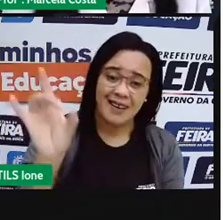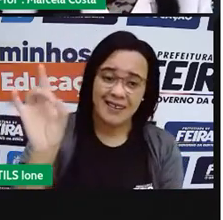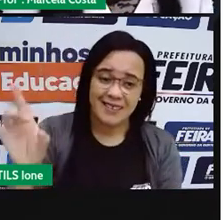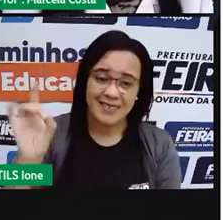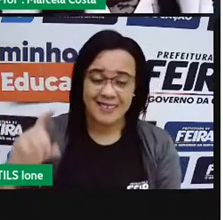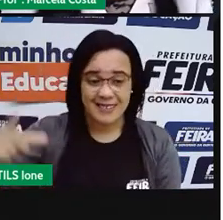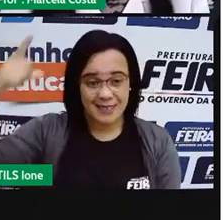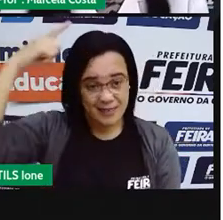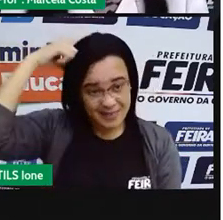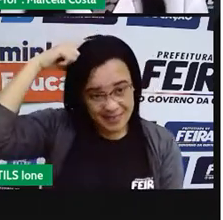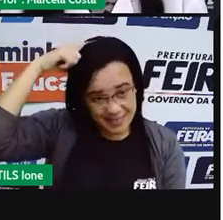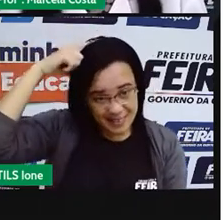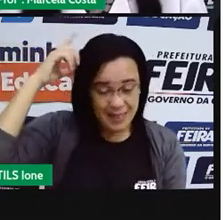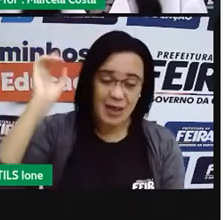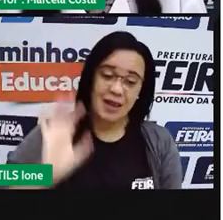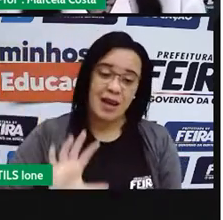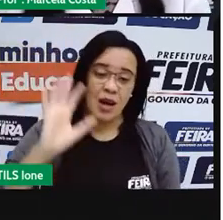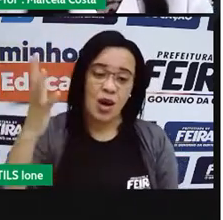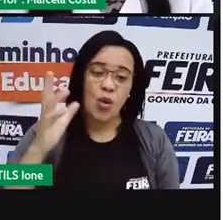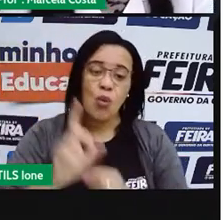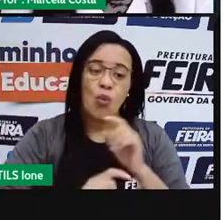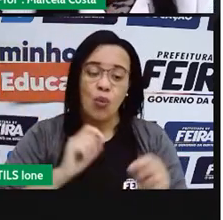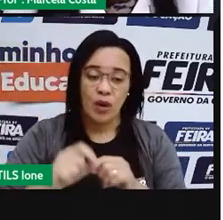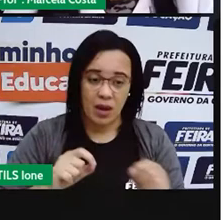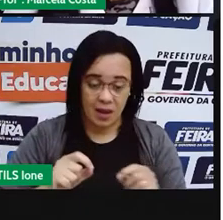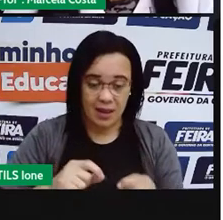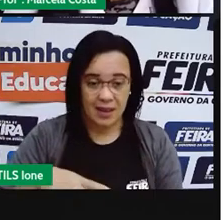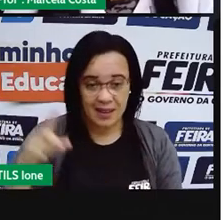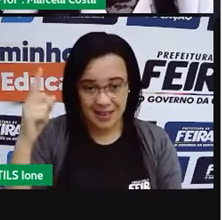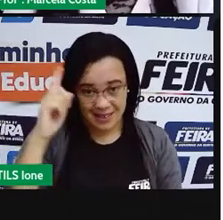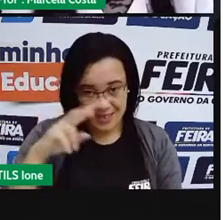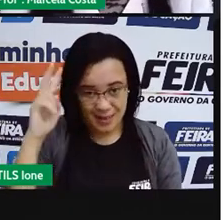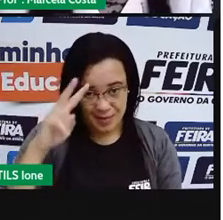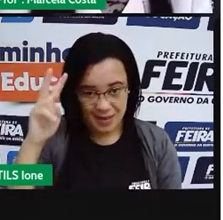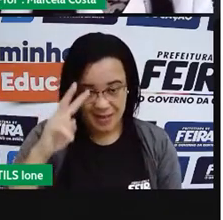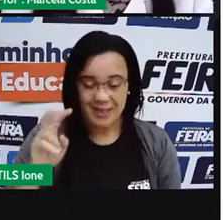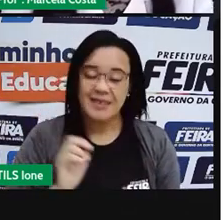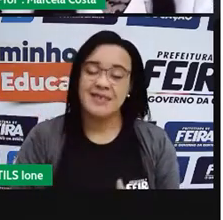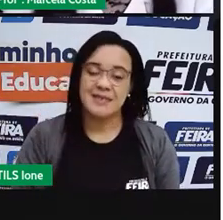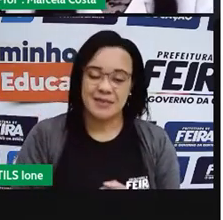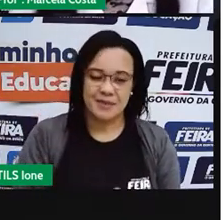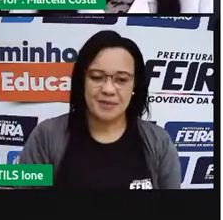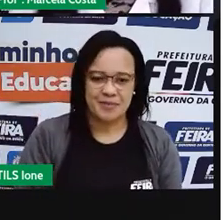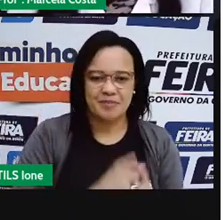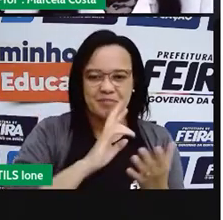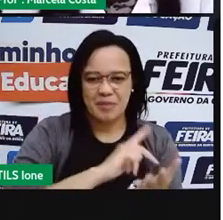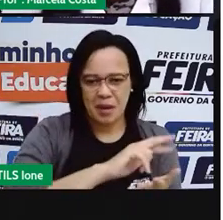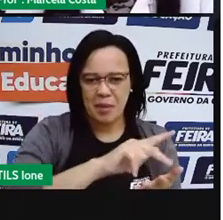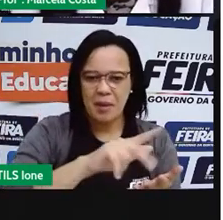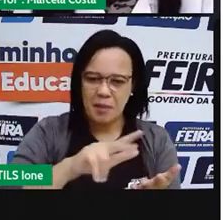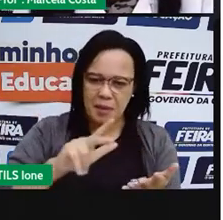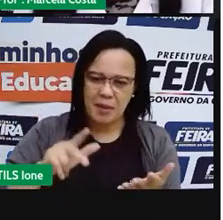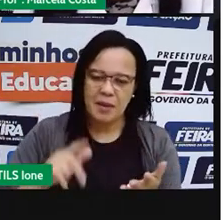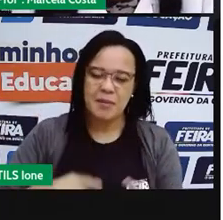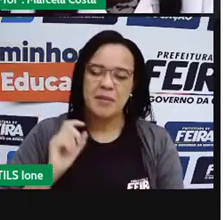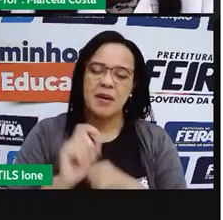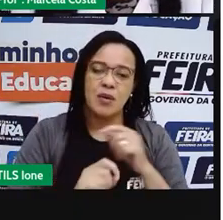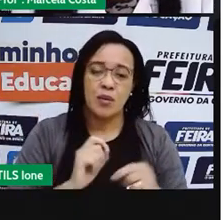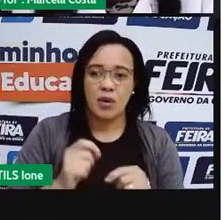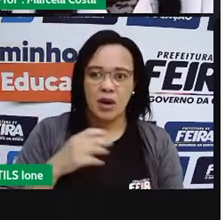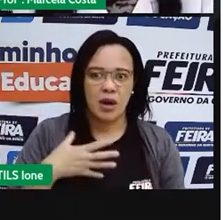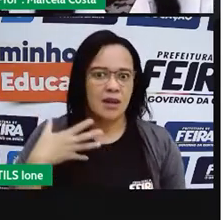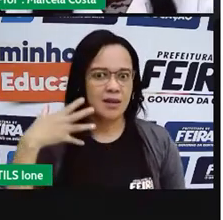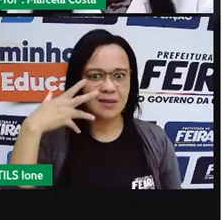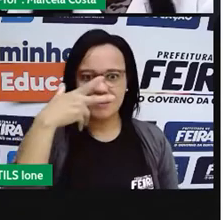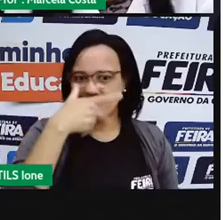pequena sereia, com a Branca de Neve, com a Cinderela, e foi percebendo que, apesar de elas serem lindas e